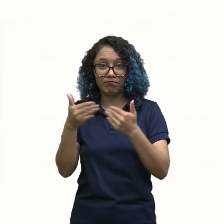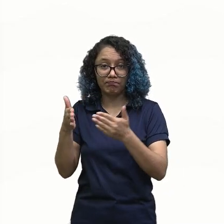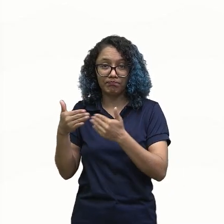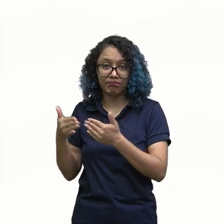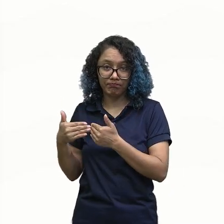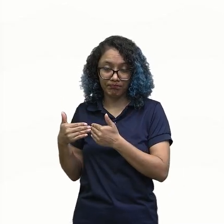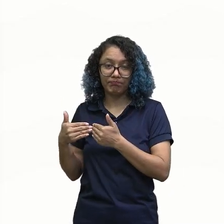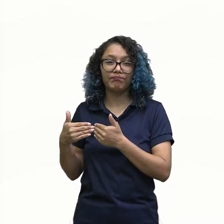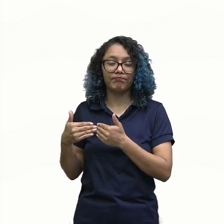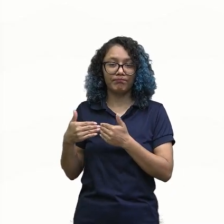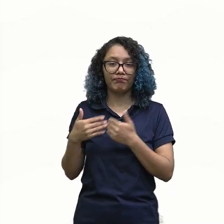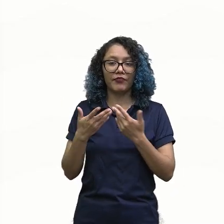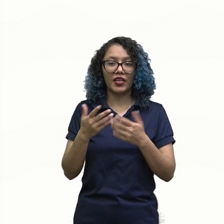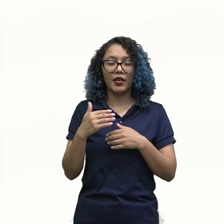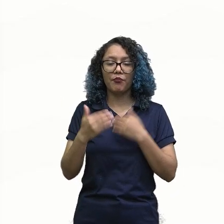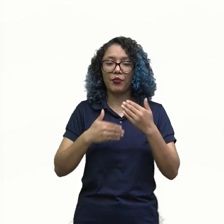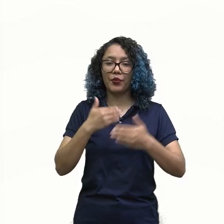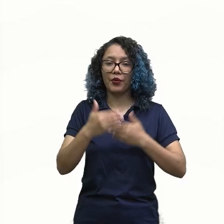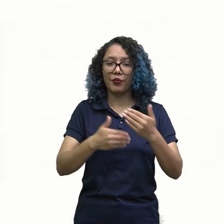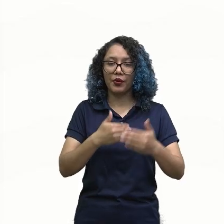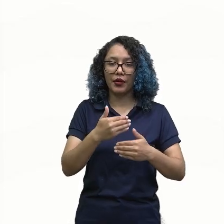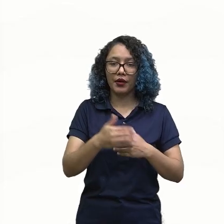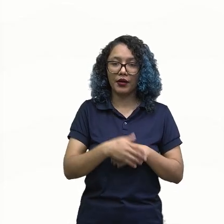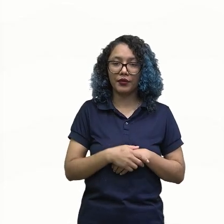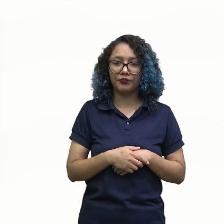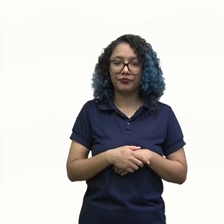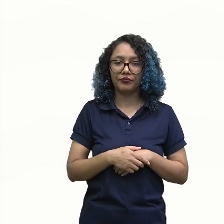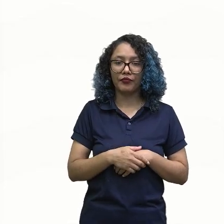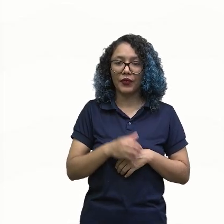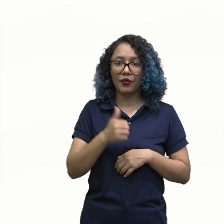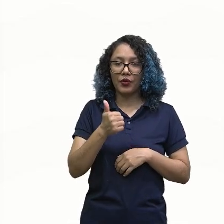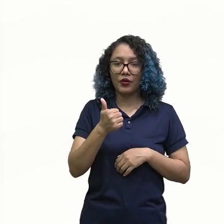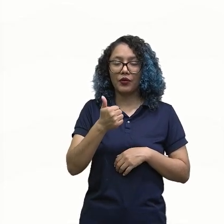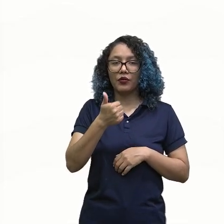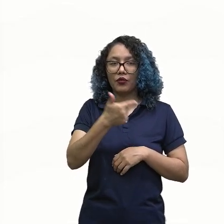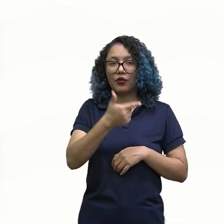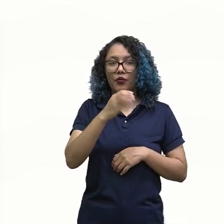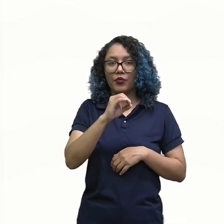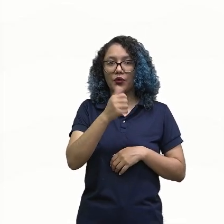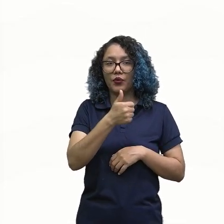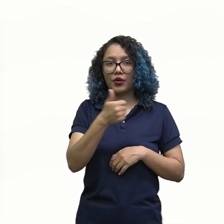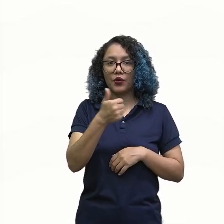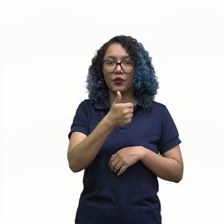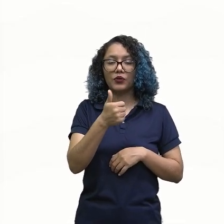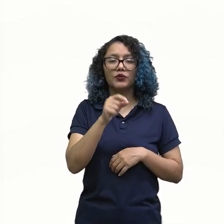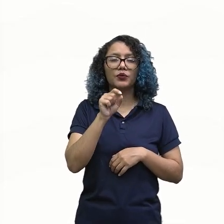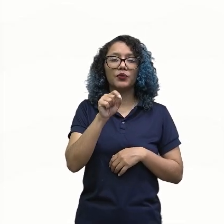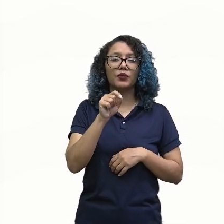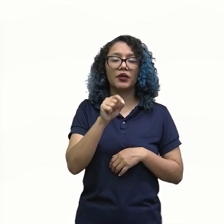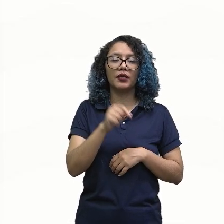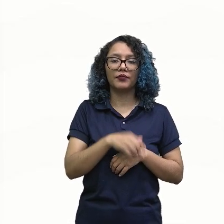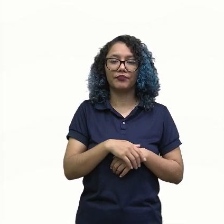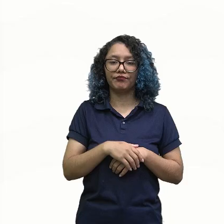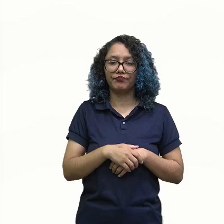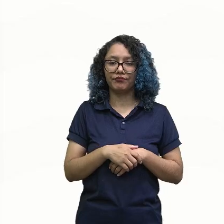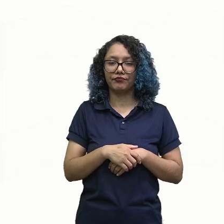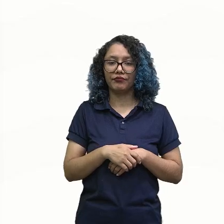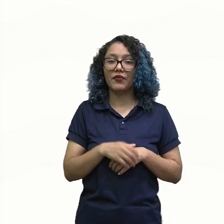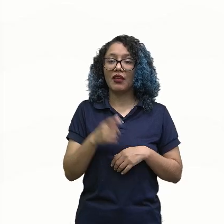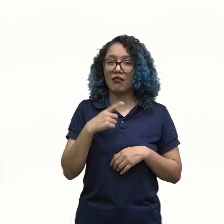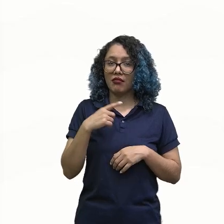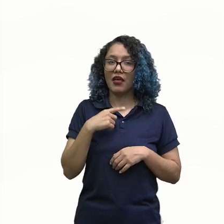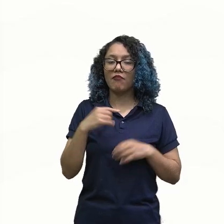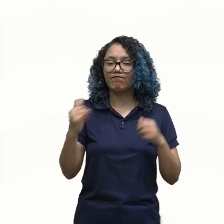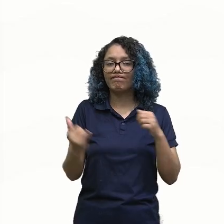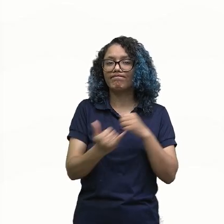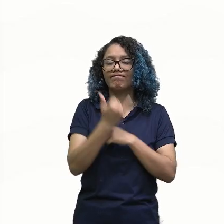até 1998 e 2011. Em 2011, acontece o acidente de